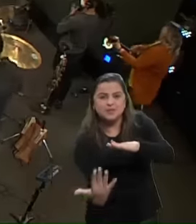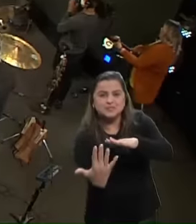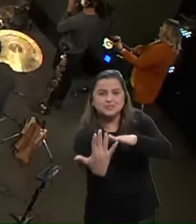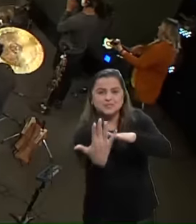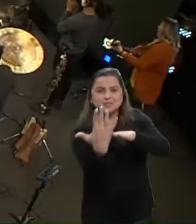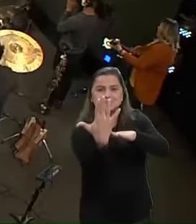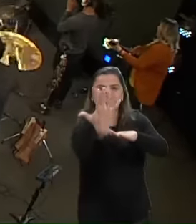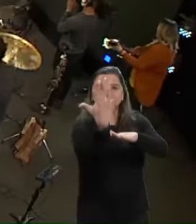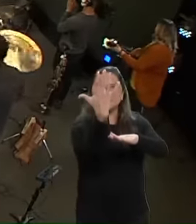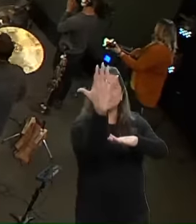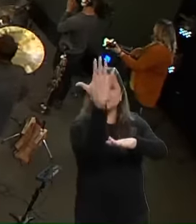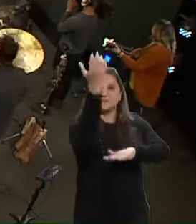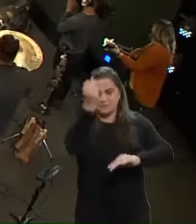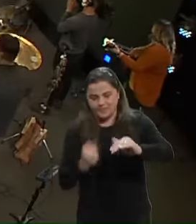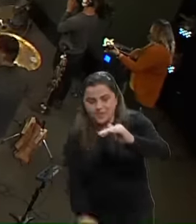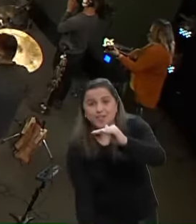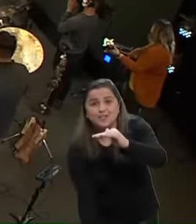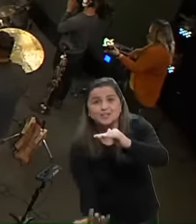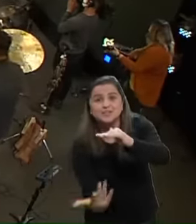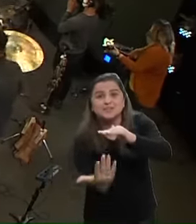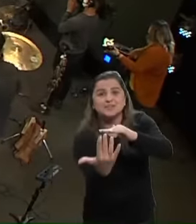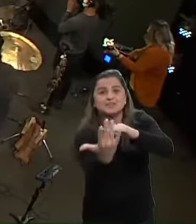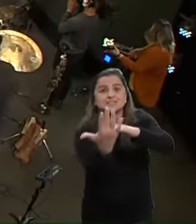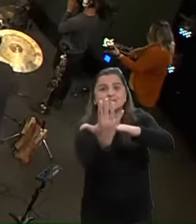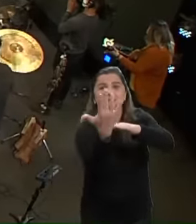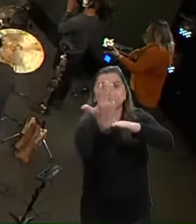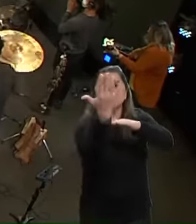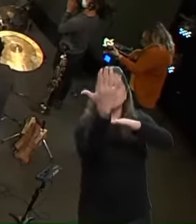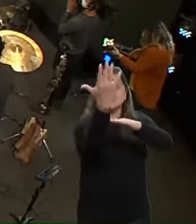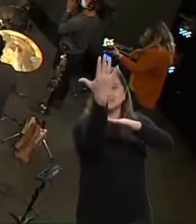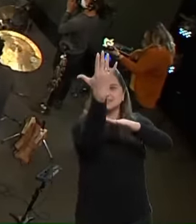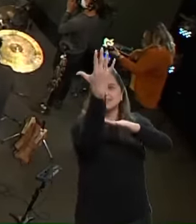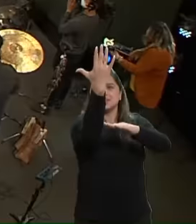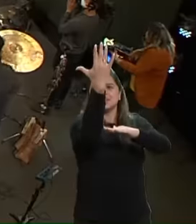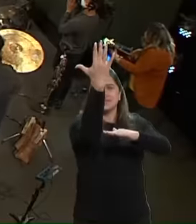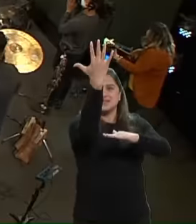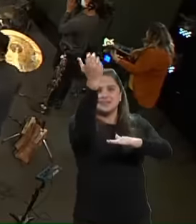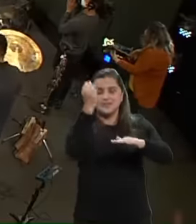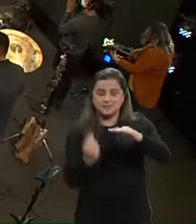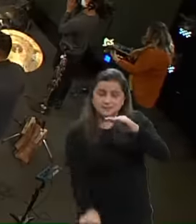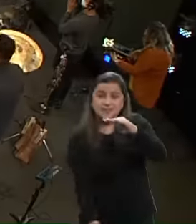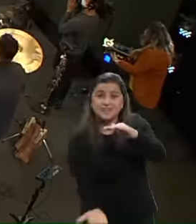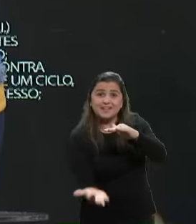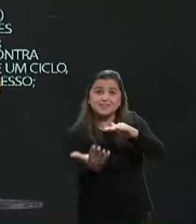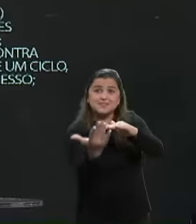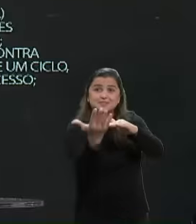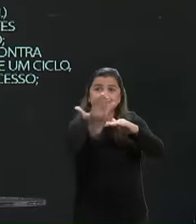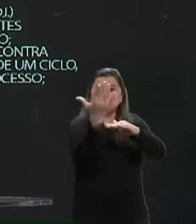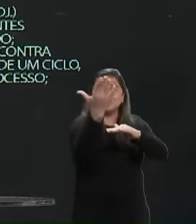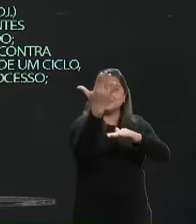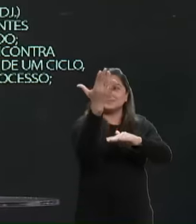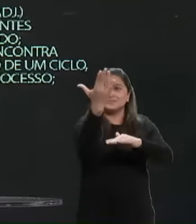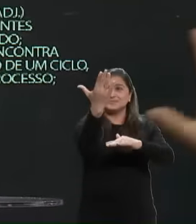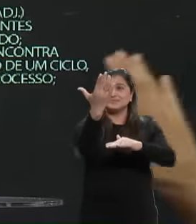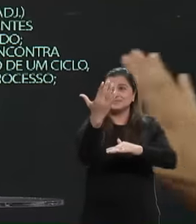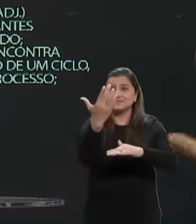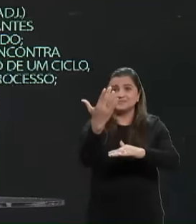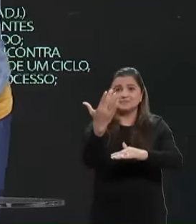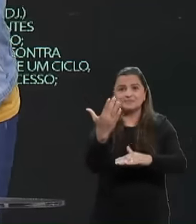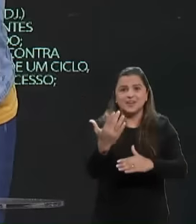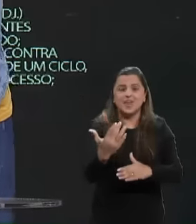subir. Começa a subir, a subir, a subir, a subir, a subir. Vamos fazer um